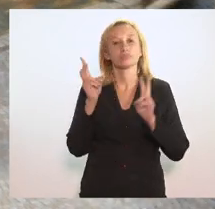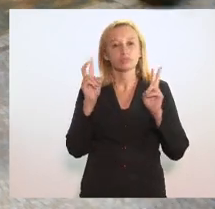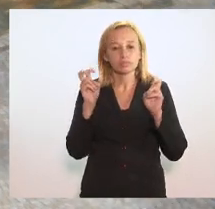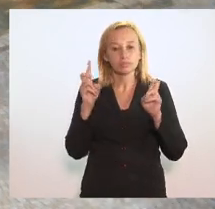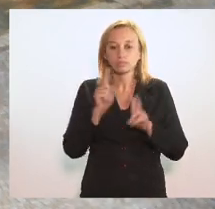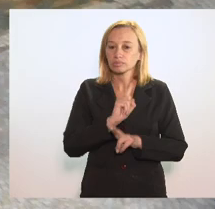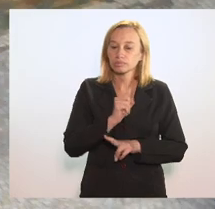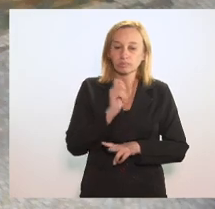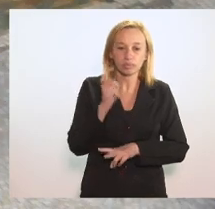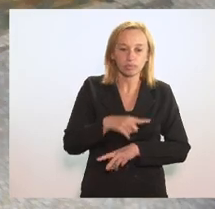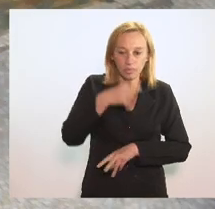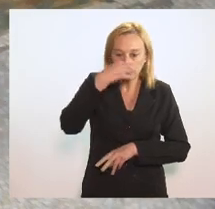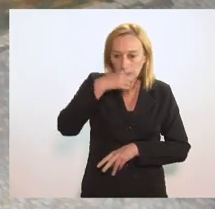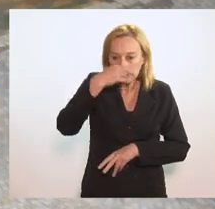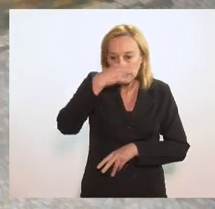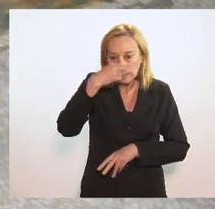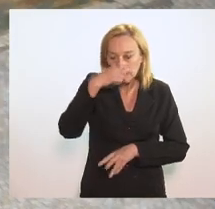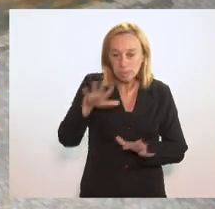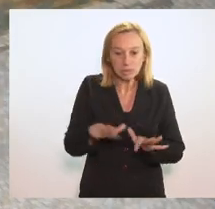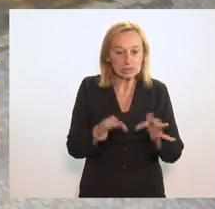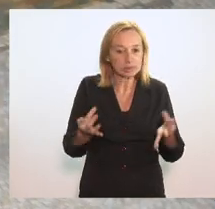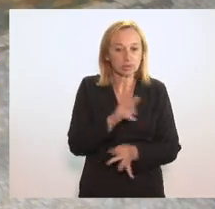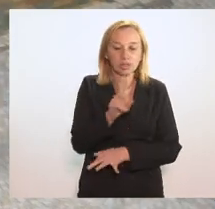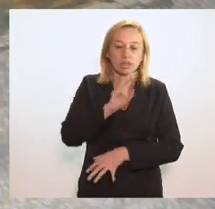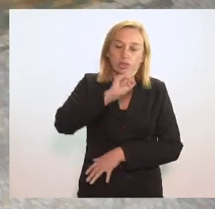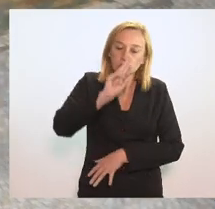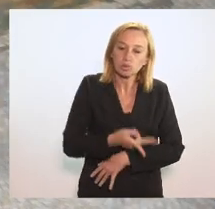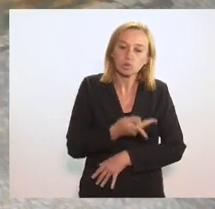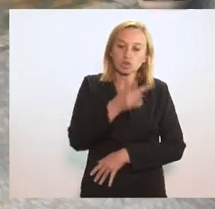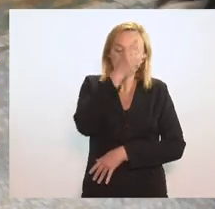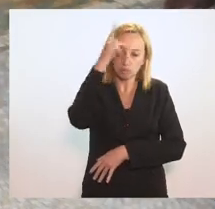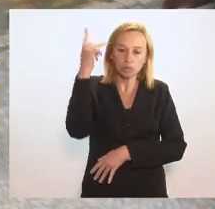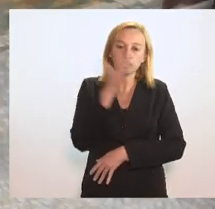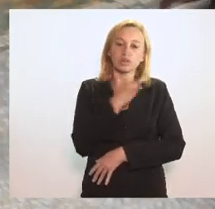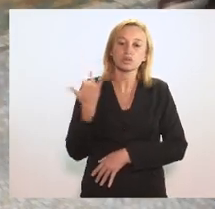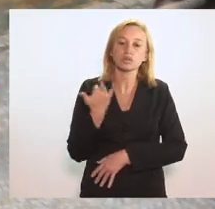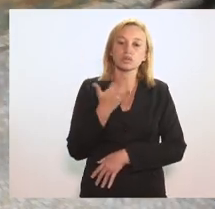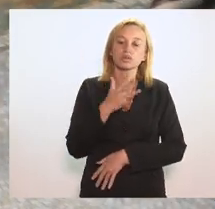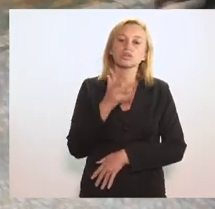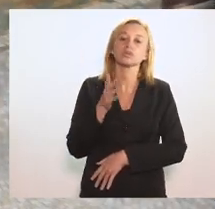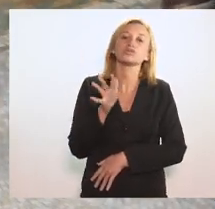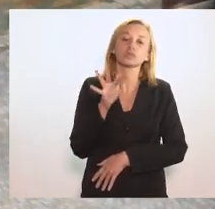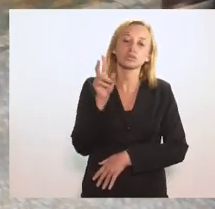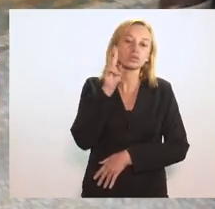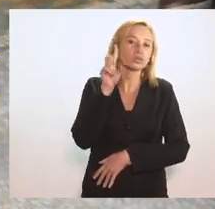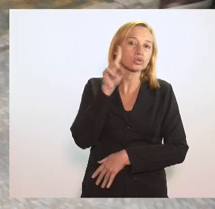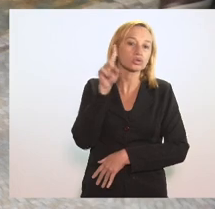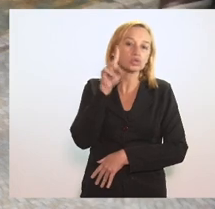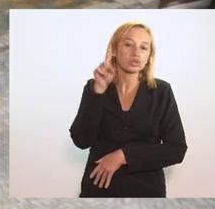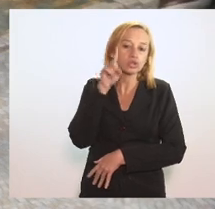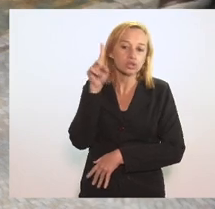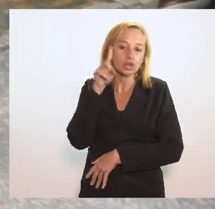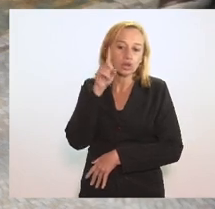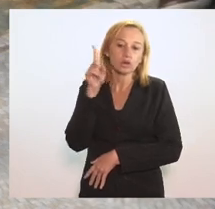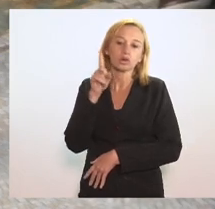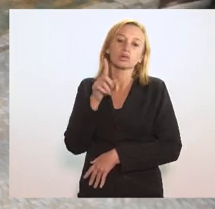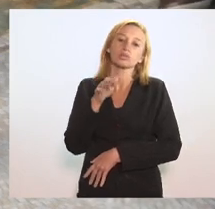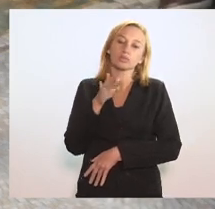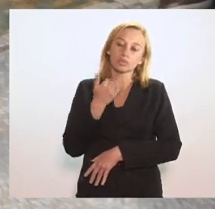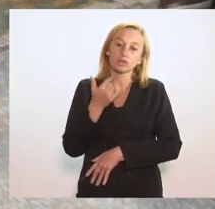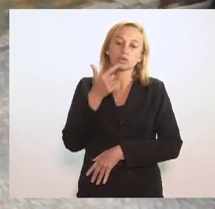uma gripezinha. Isso está matando 2.000 pessoas diariamente, 285